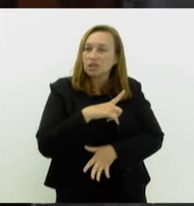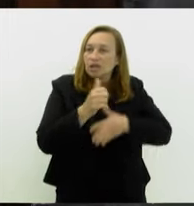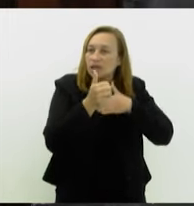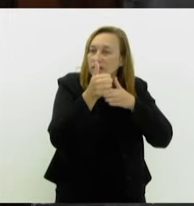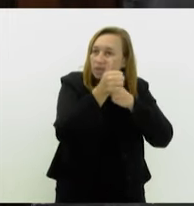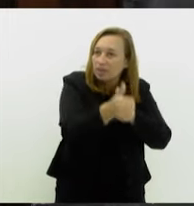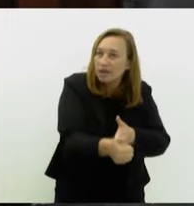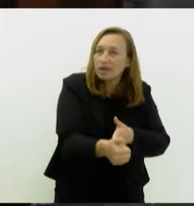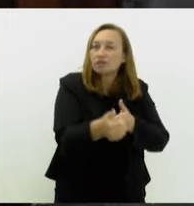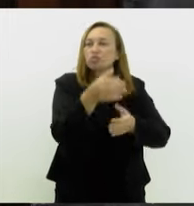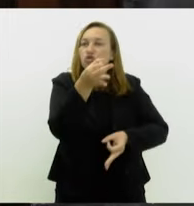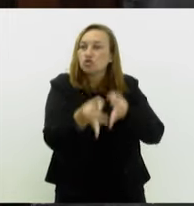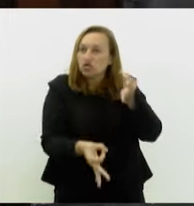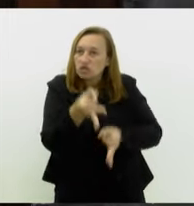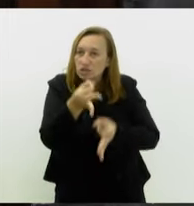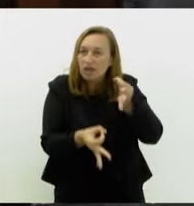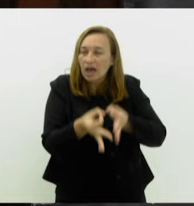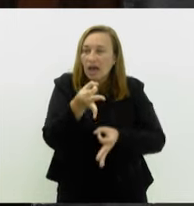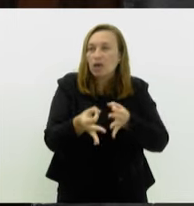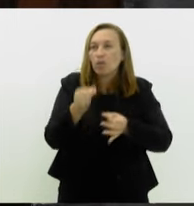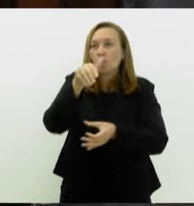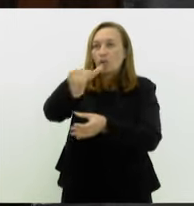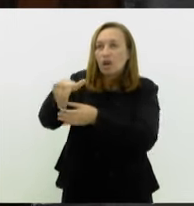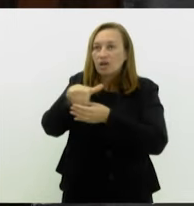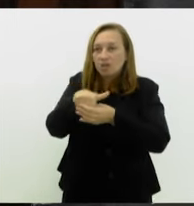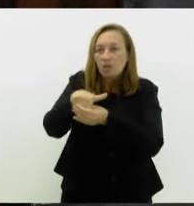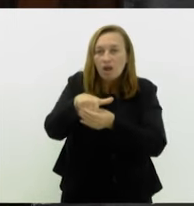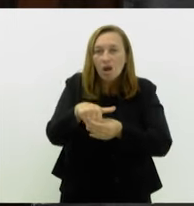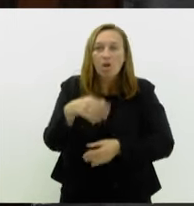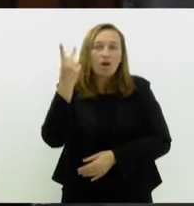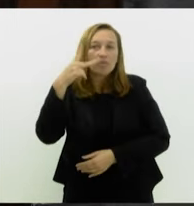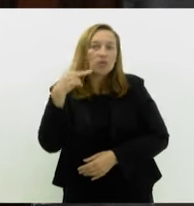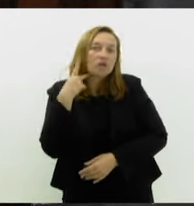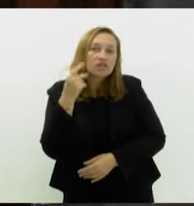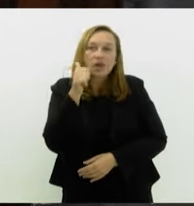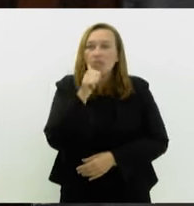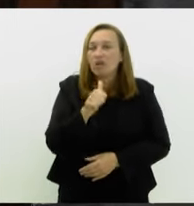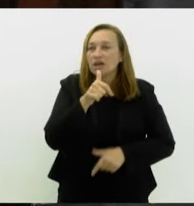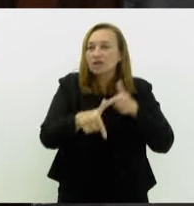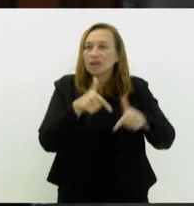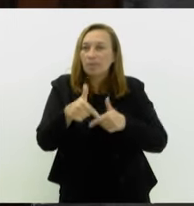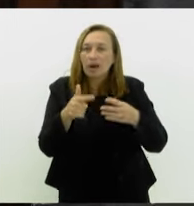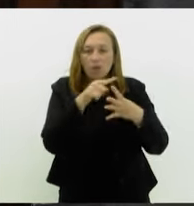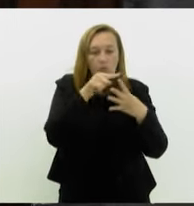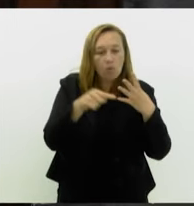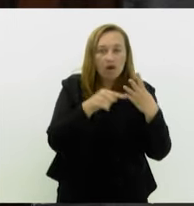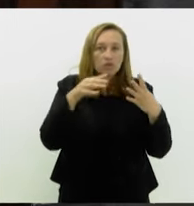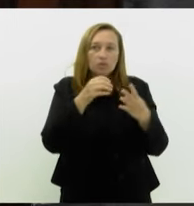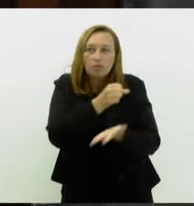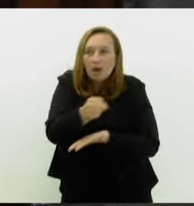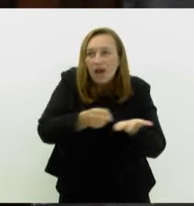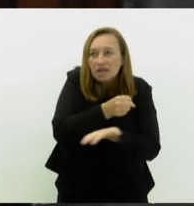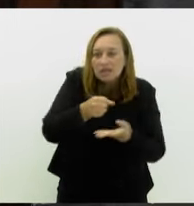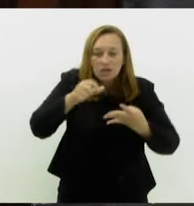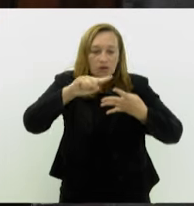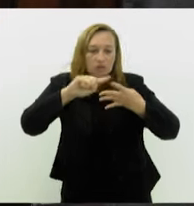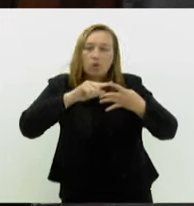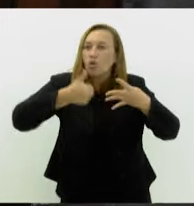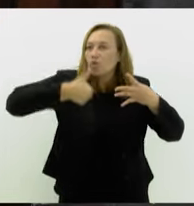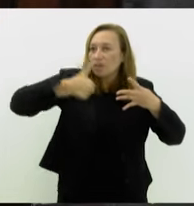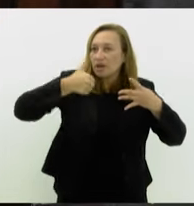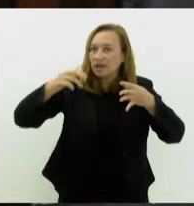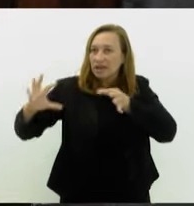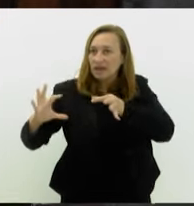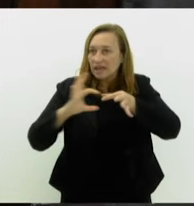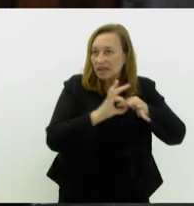judiciário com eleitoral A Procuradoria da mulher trabalha com quatro pilares o primeiro Jandira tá ligado